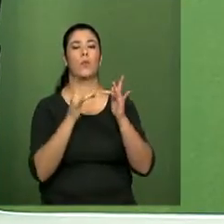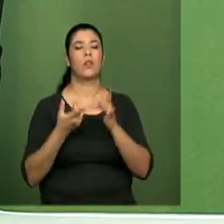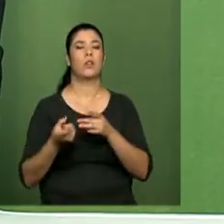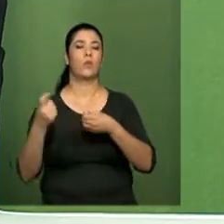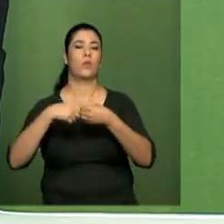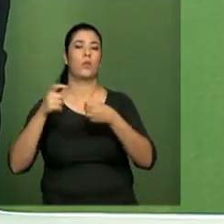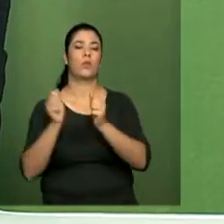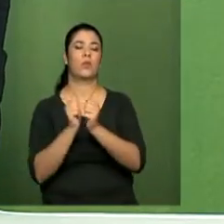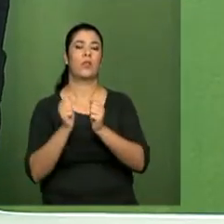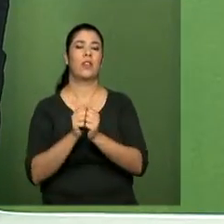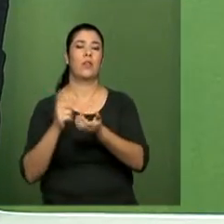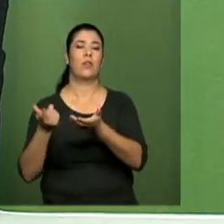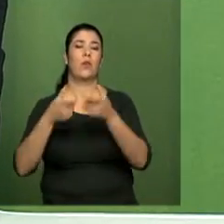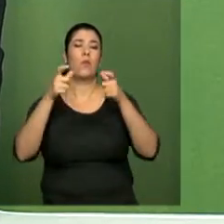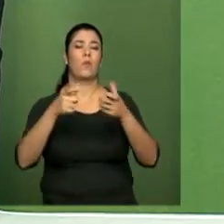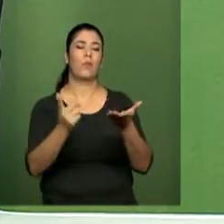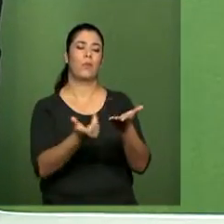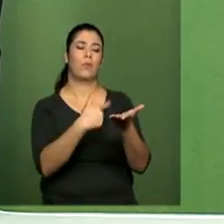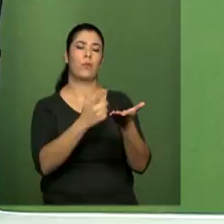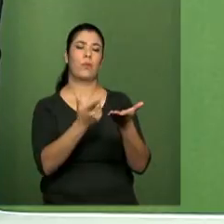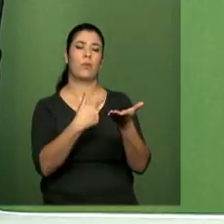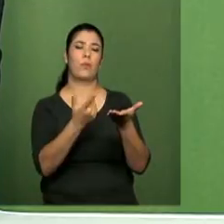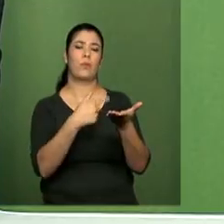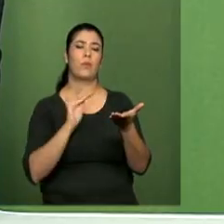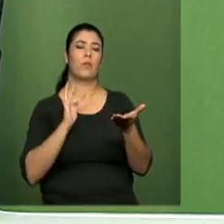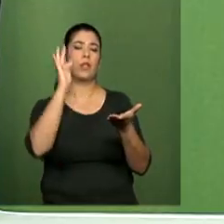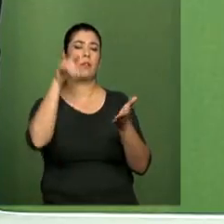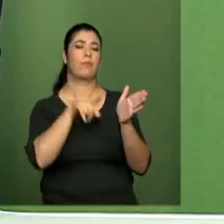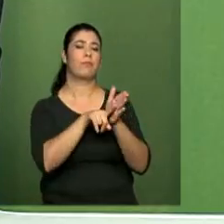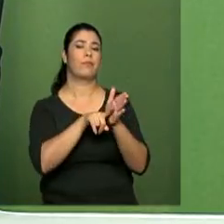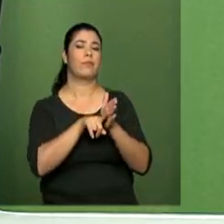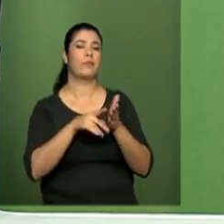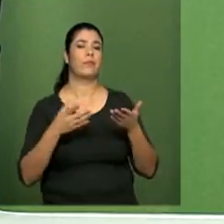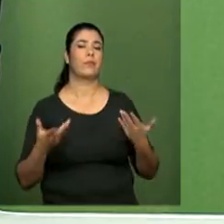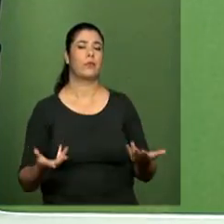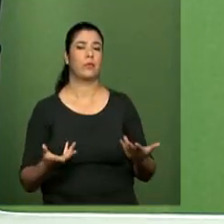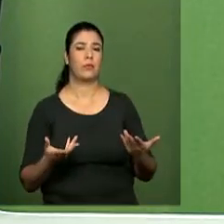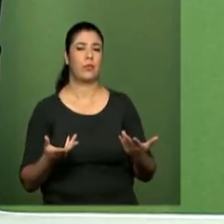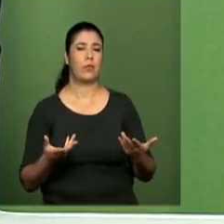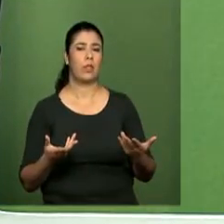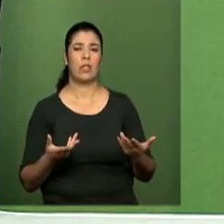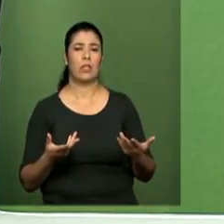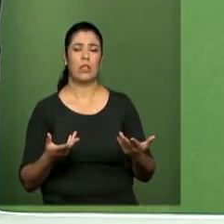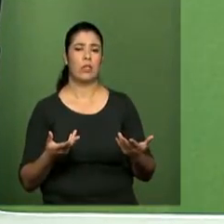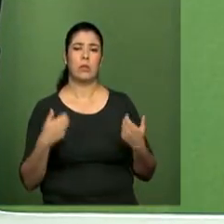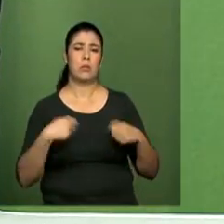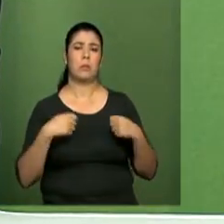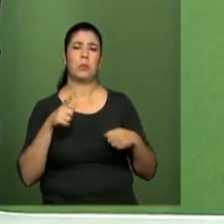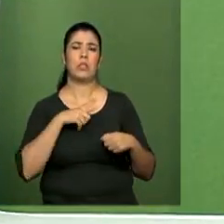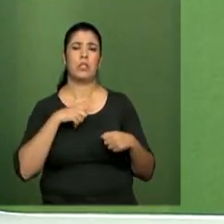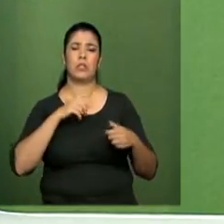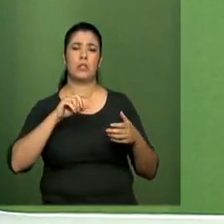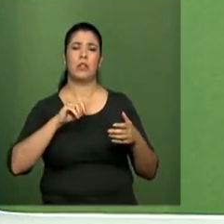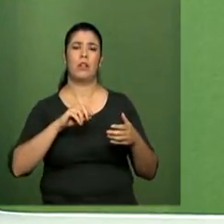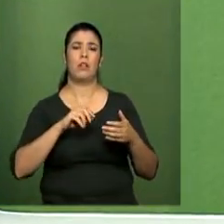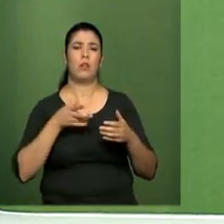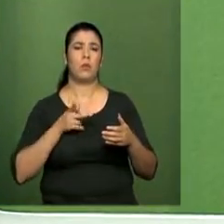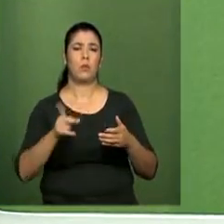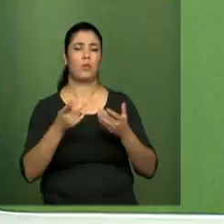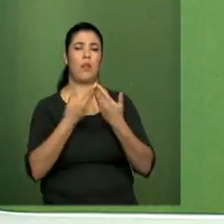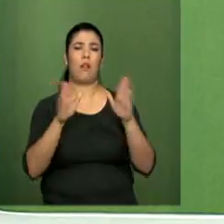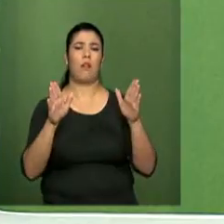para uma eventual fiscalização mas eu não preciso manter essa empresa aberta é o do baixa no